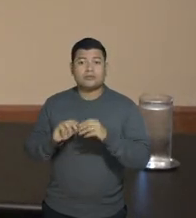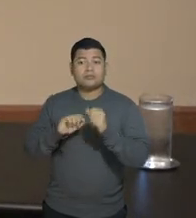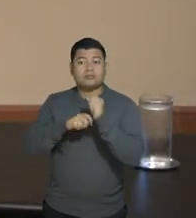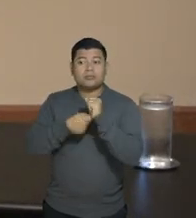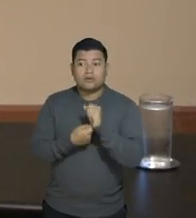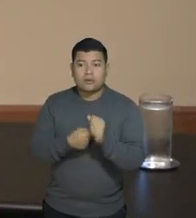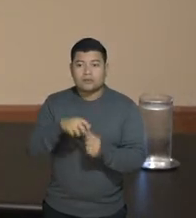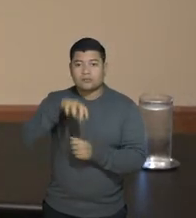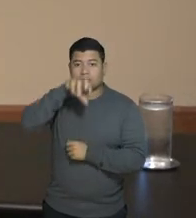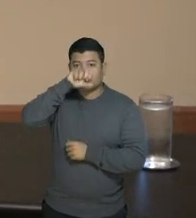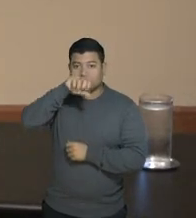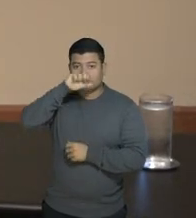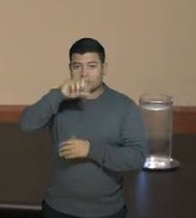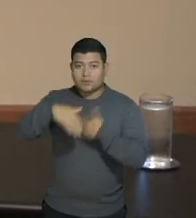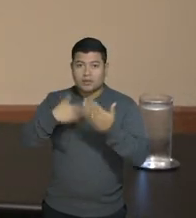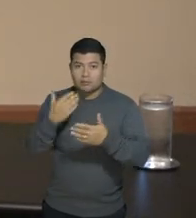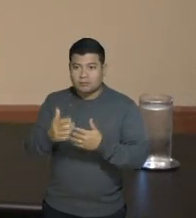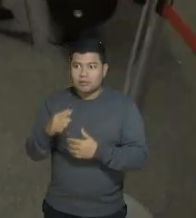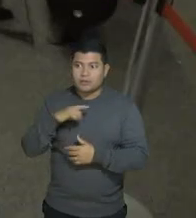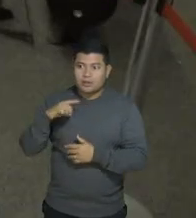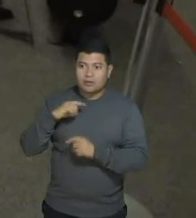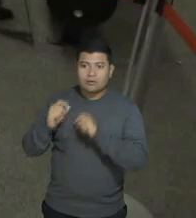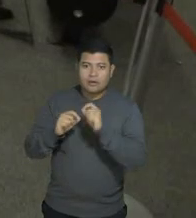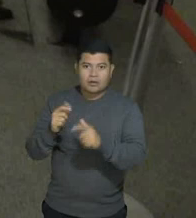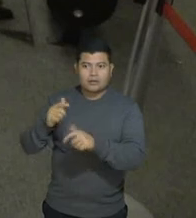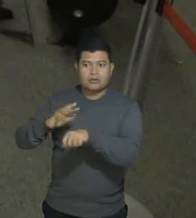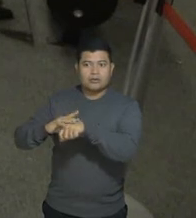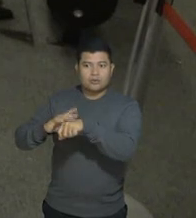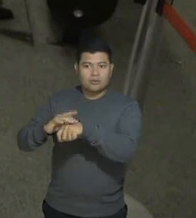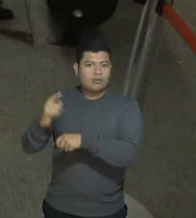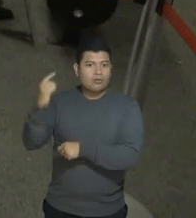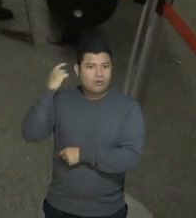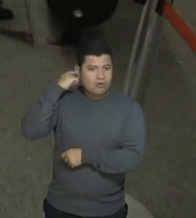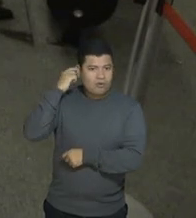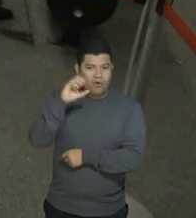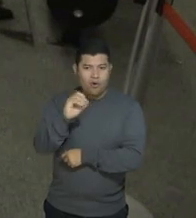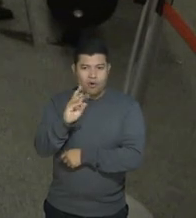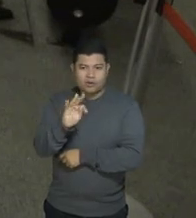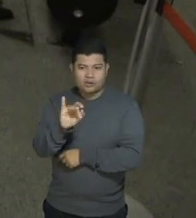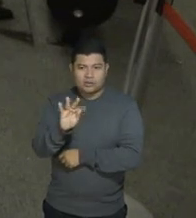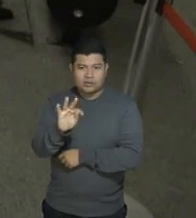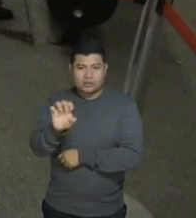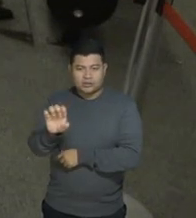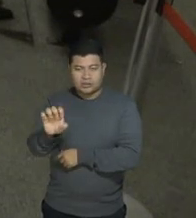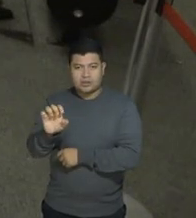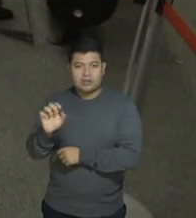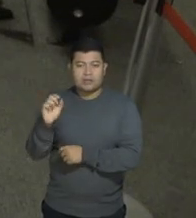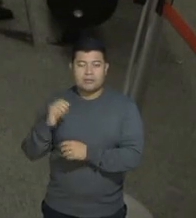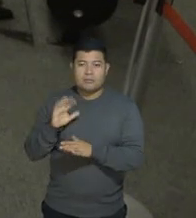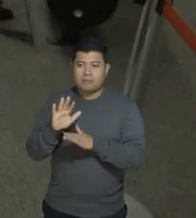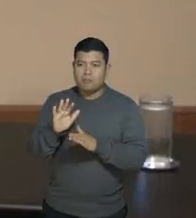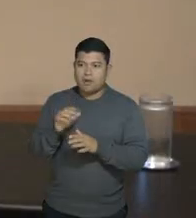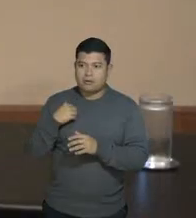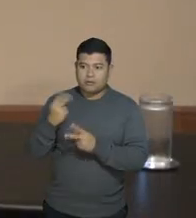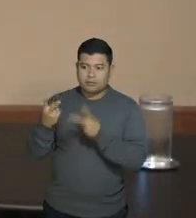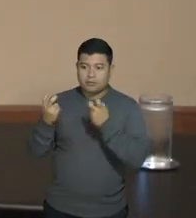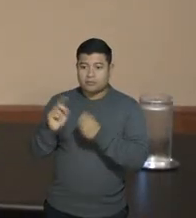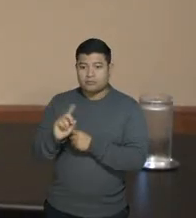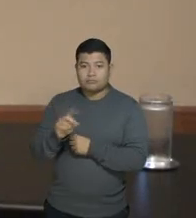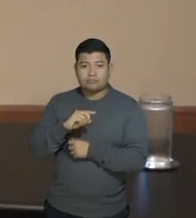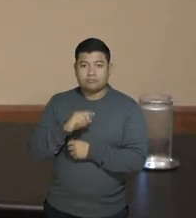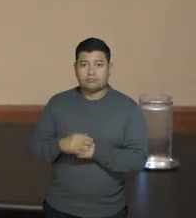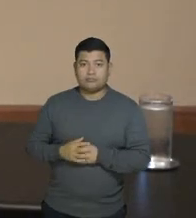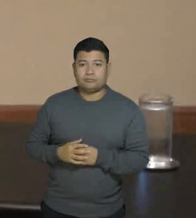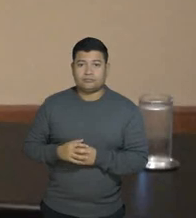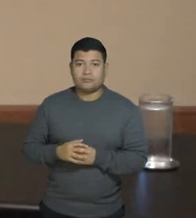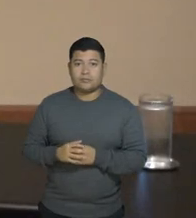uma otite silenciosa. Então, pode ser que aquele aluno que está ali na sala tenha infecções de ouvido frequentes, mas não tem sintoma de